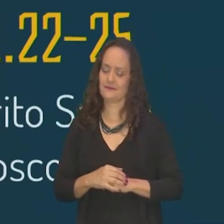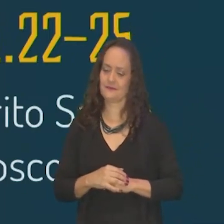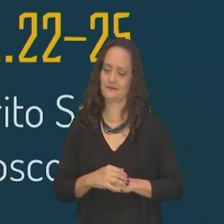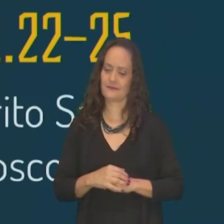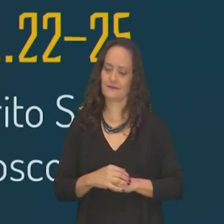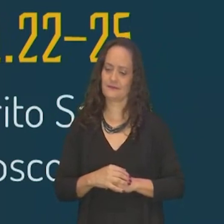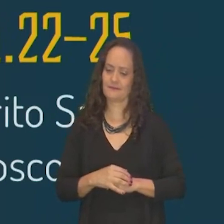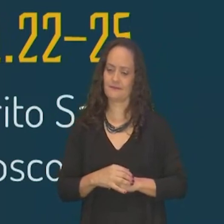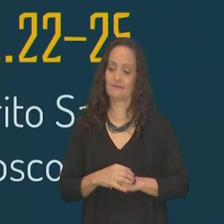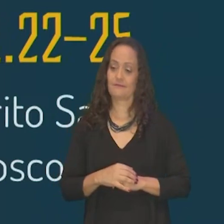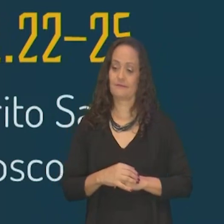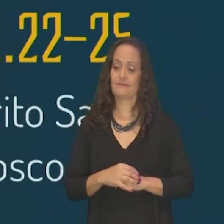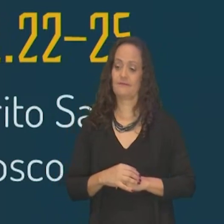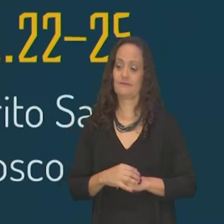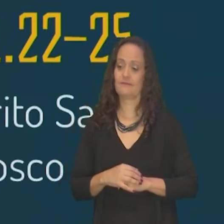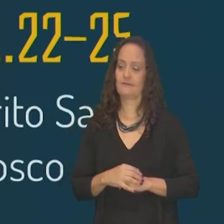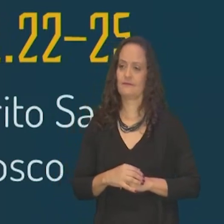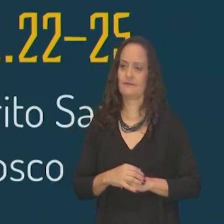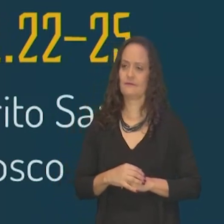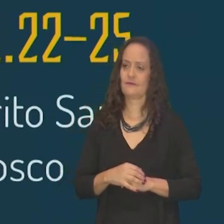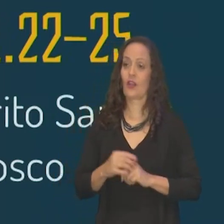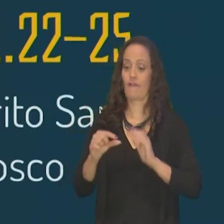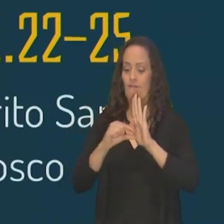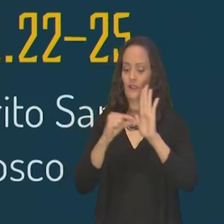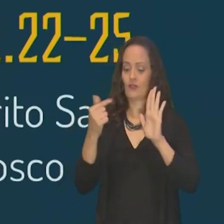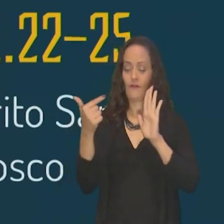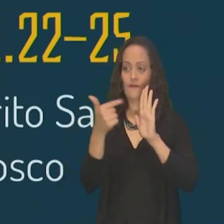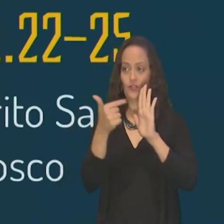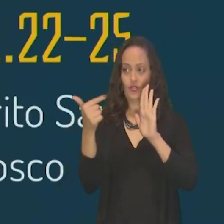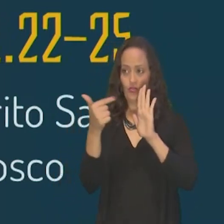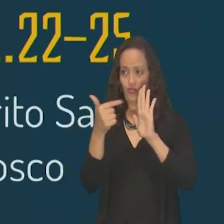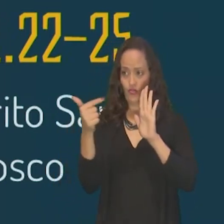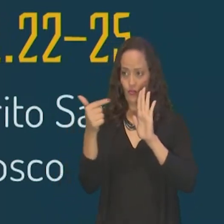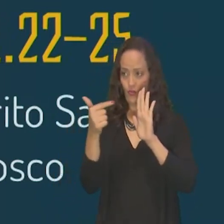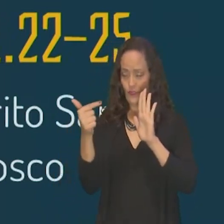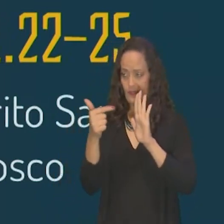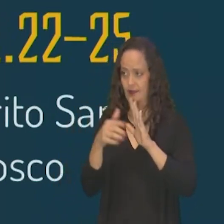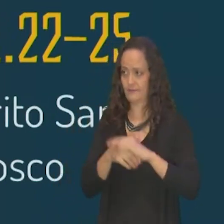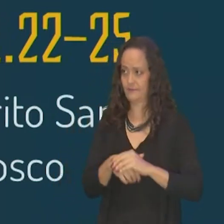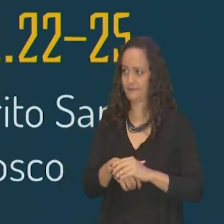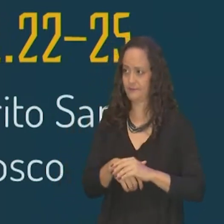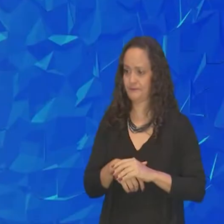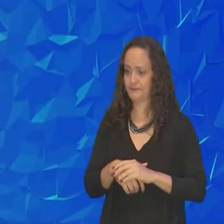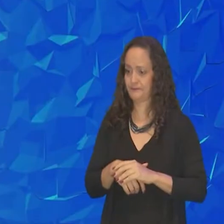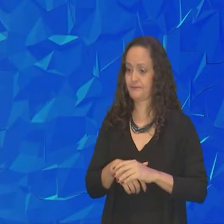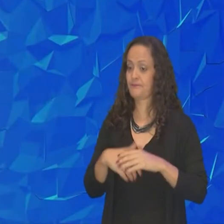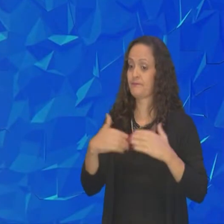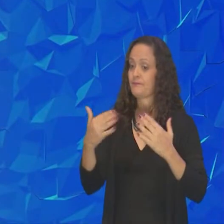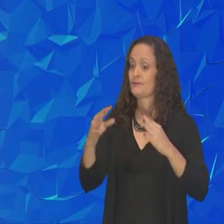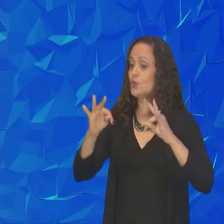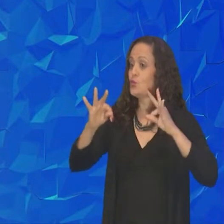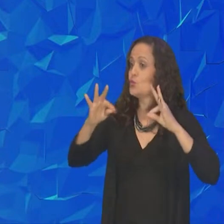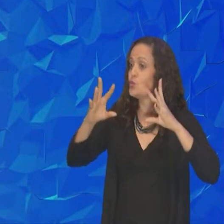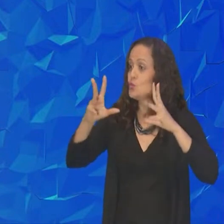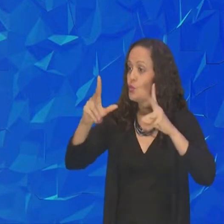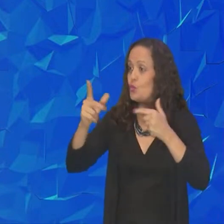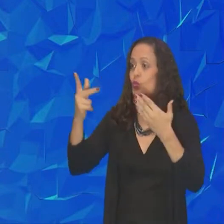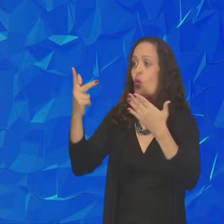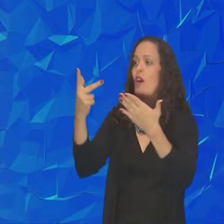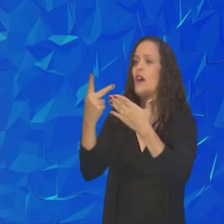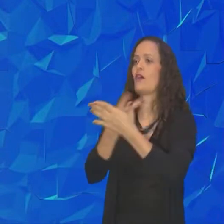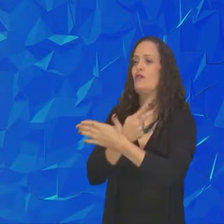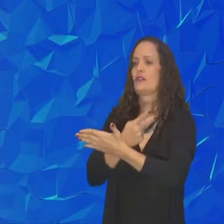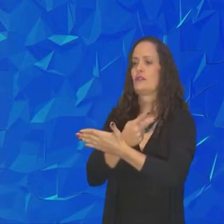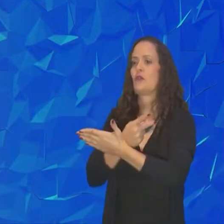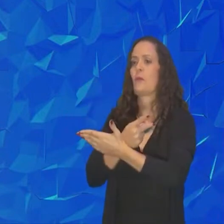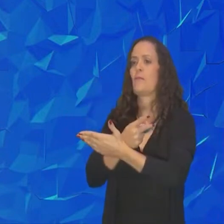Vamos ler a partir do verso de número 22. Mateus 1, 22 a 25. Ora, tudo isto aconteceu para que